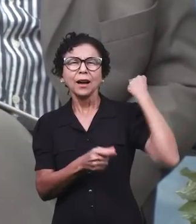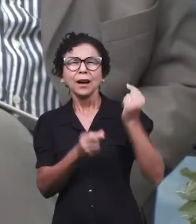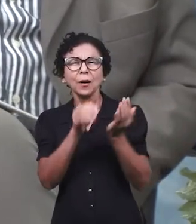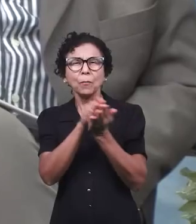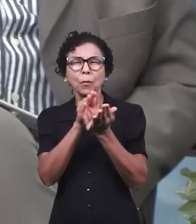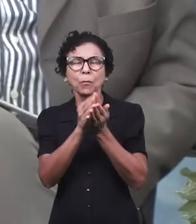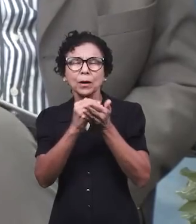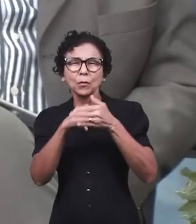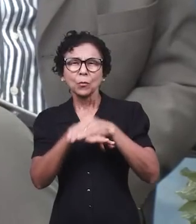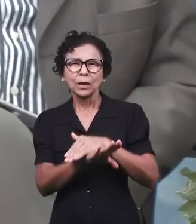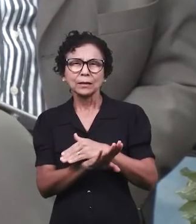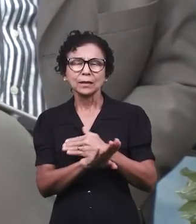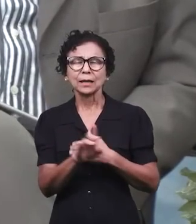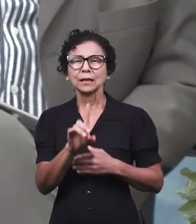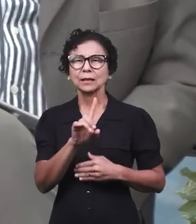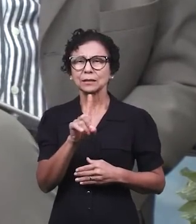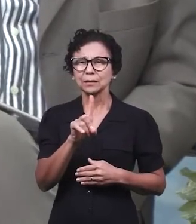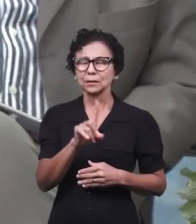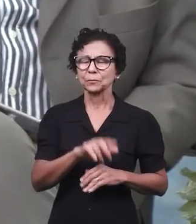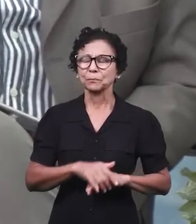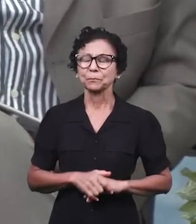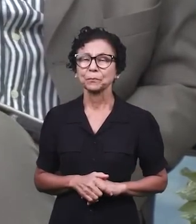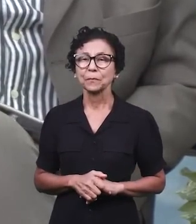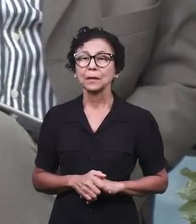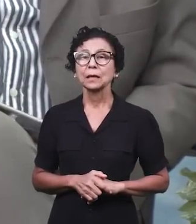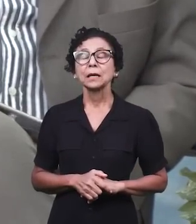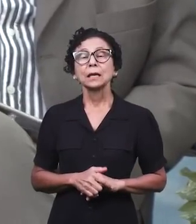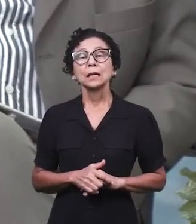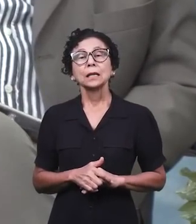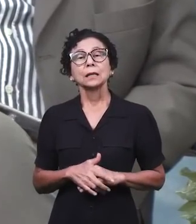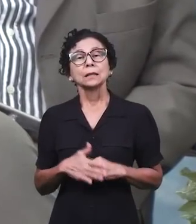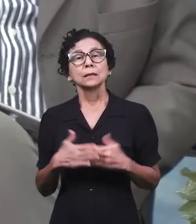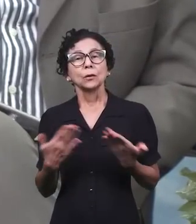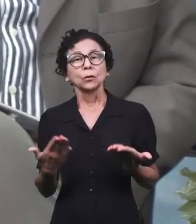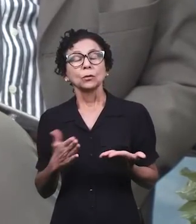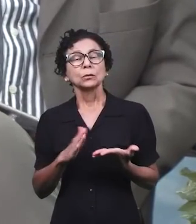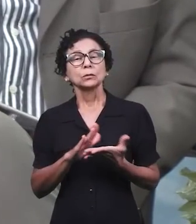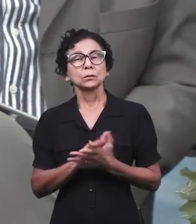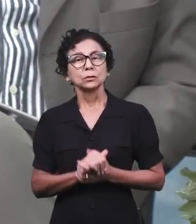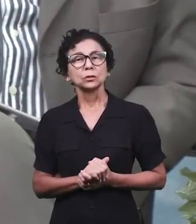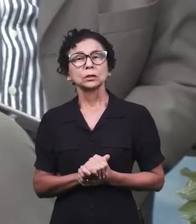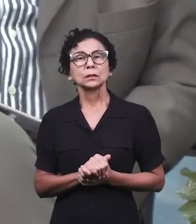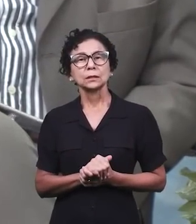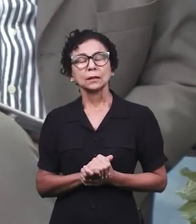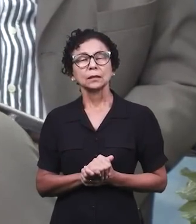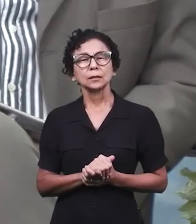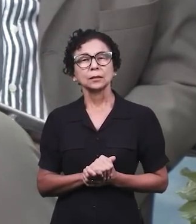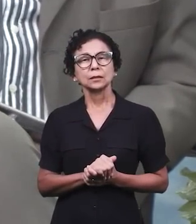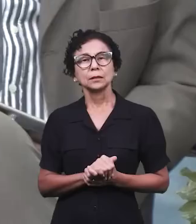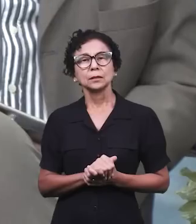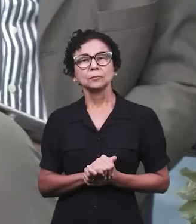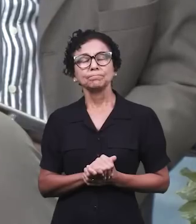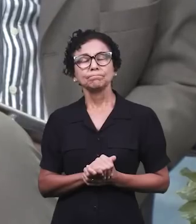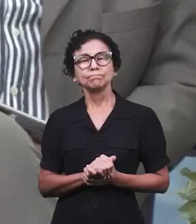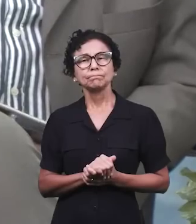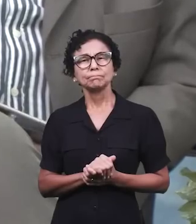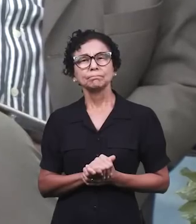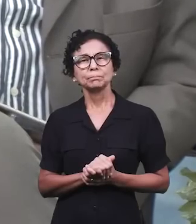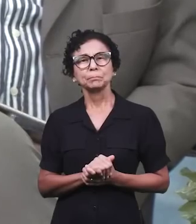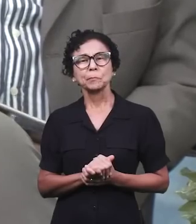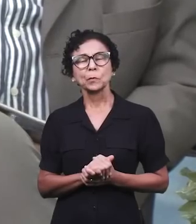conhecida caderneta de poupança. Existem alternativas hoje de investimentos, onde você